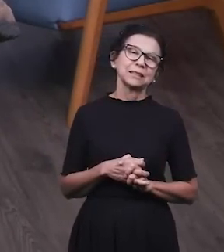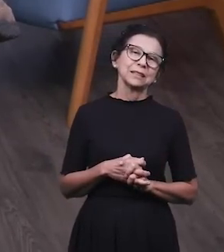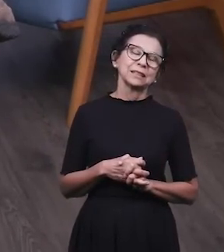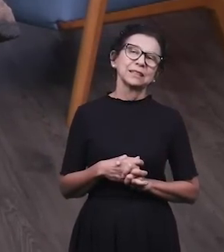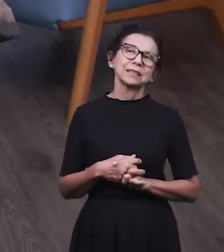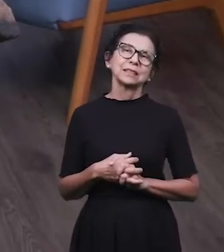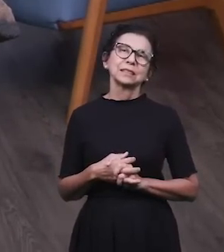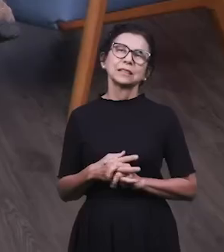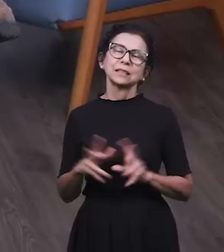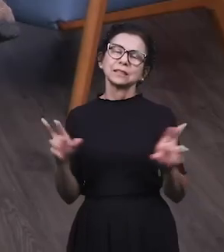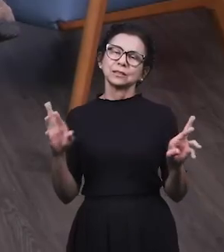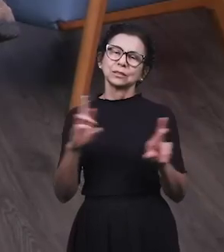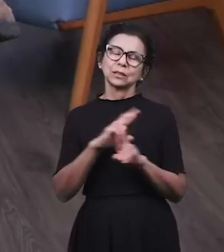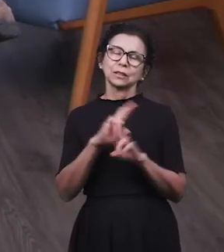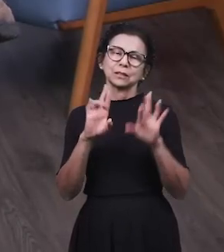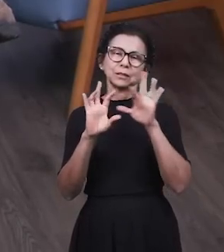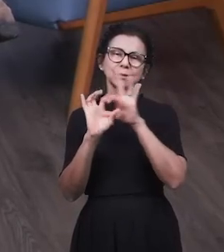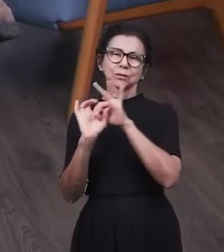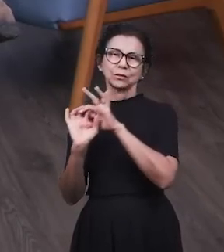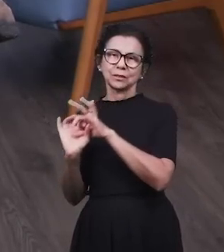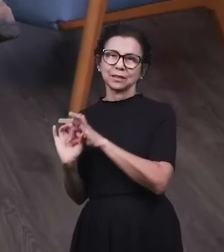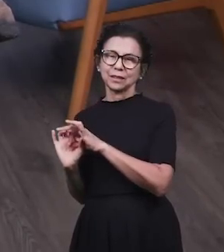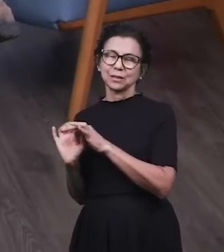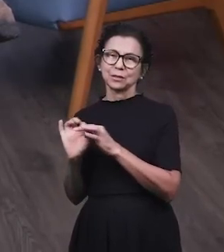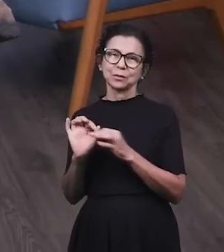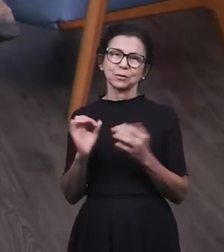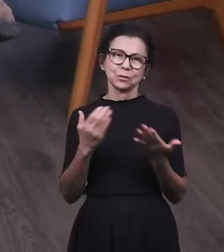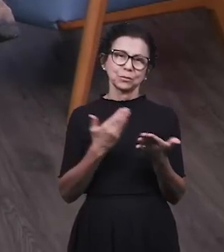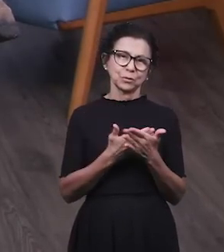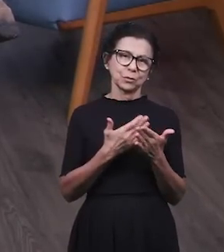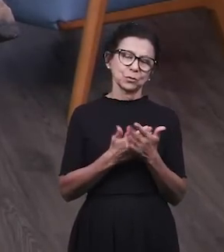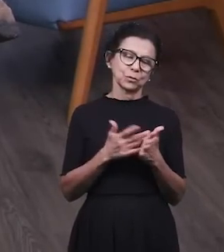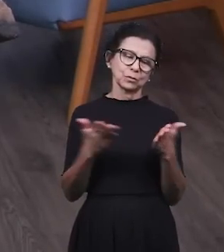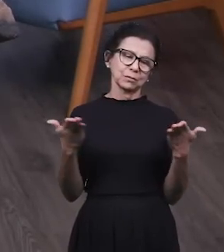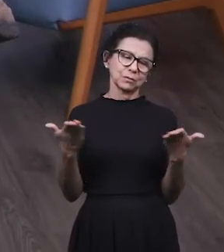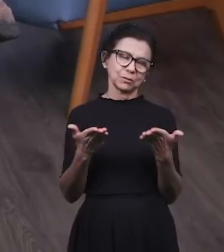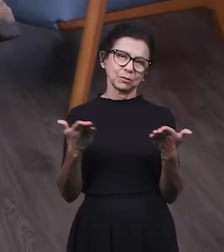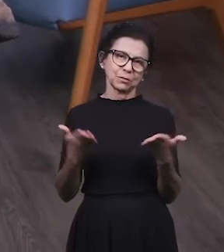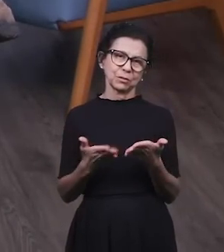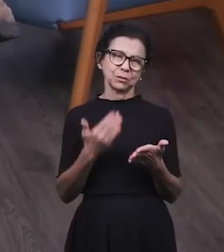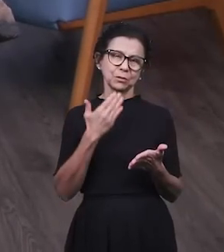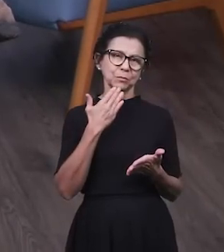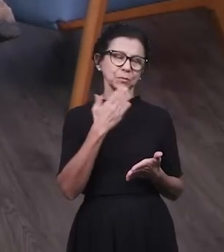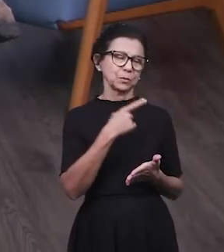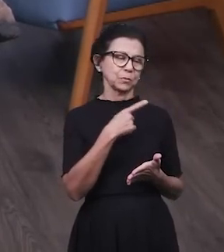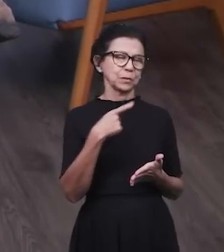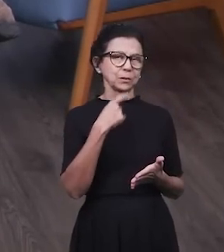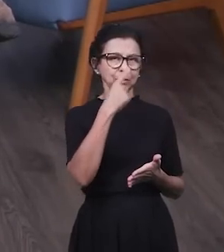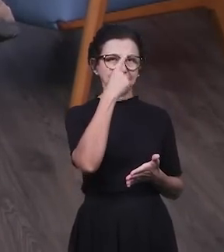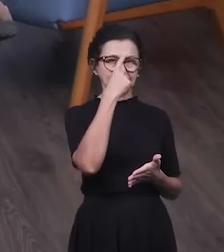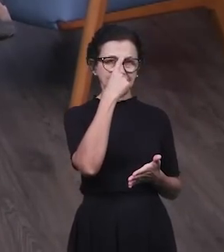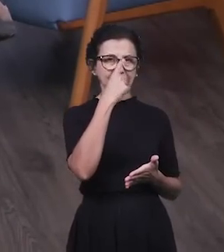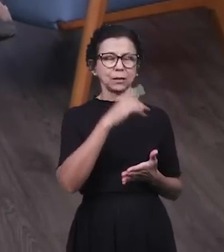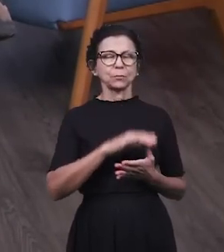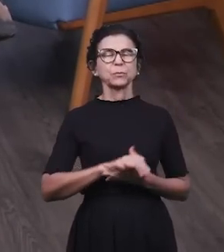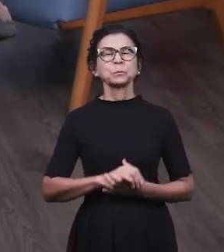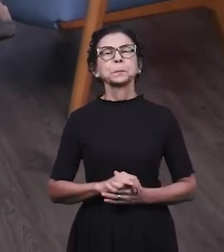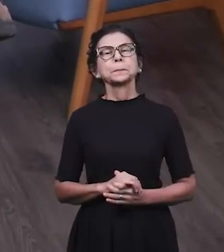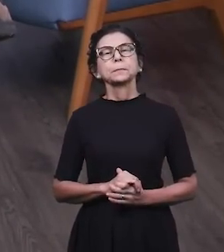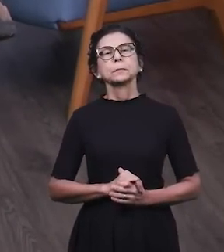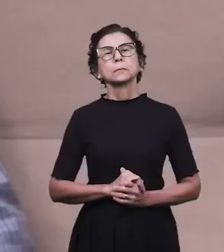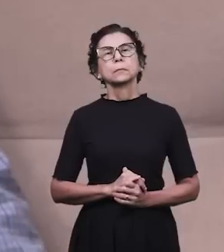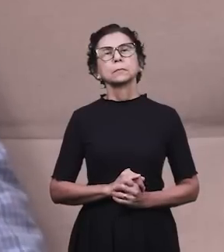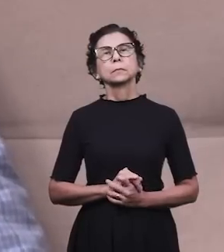seja aplicada ou aplicando aquilo que nós tratamos aqui, o coração de cada um. Vou pedir o pastor Daniel Moreira para trazer uma palavra para quem nos